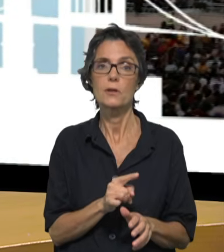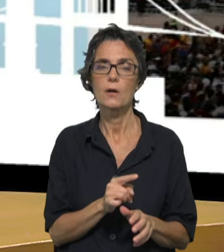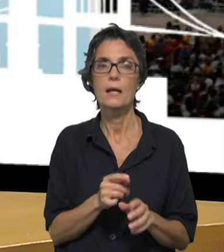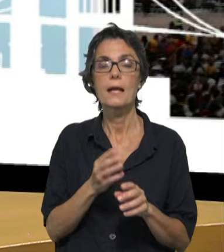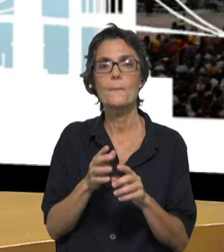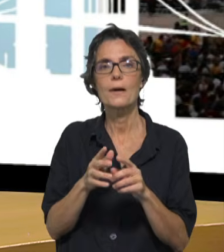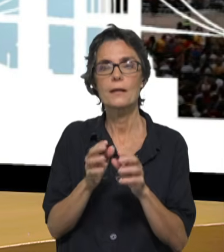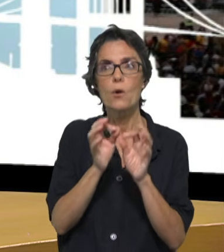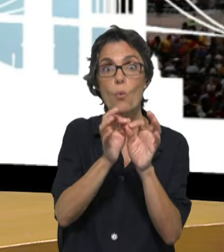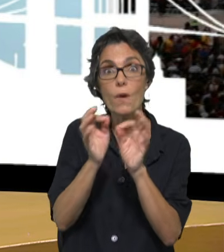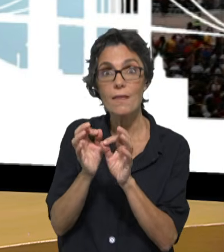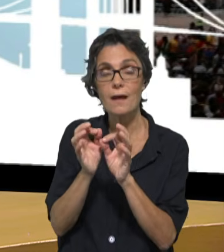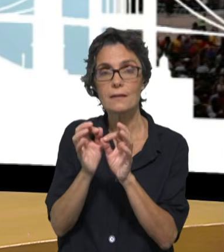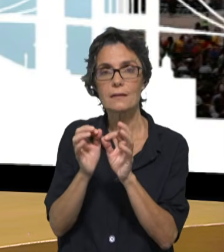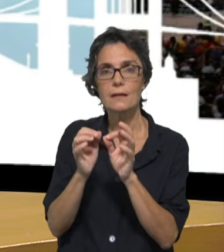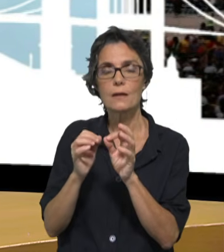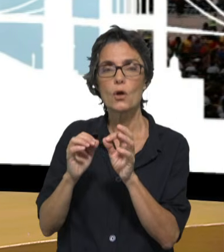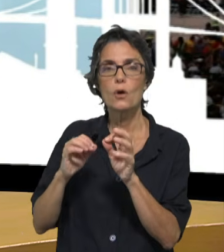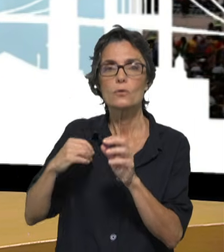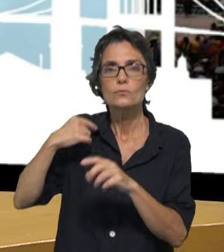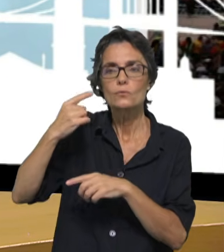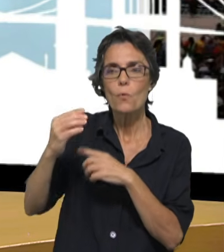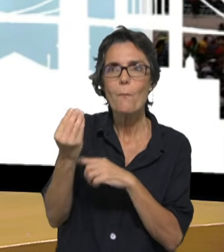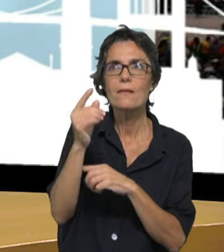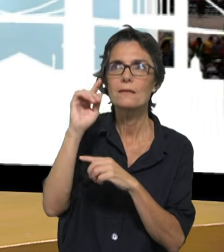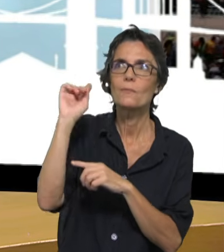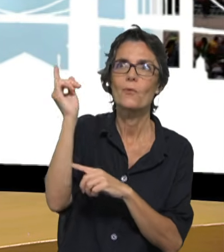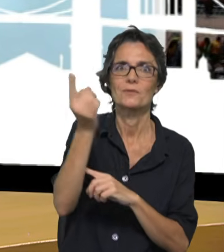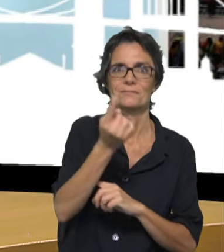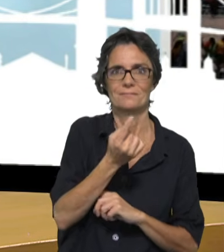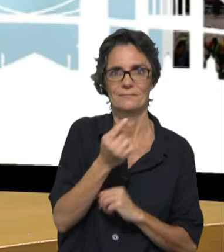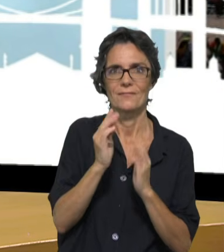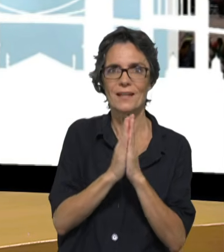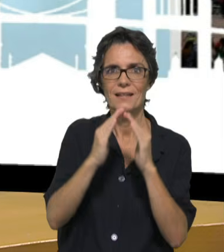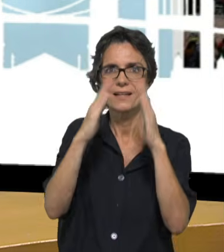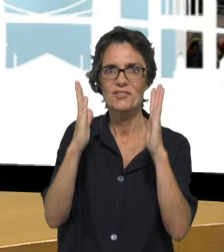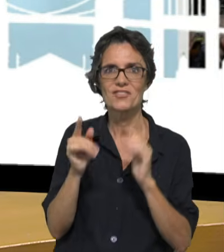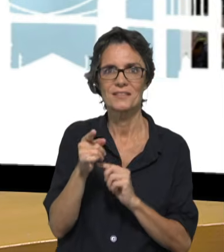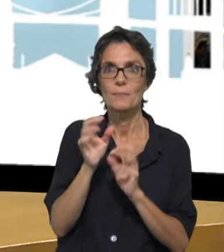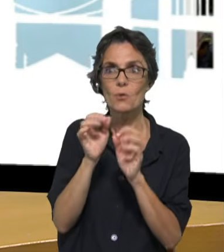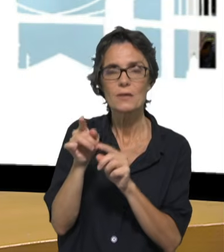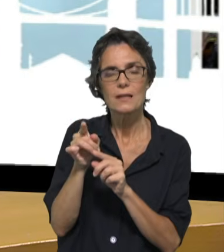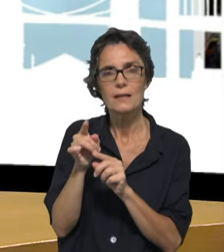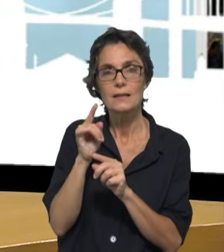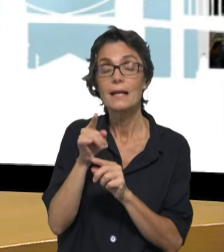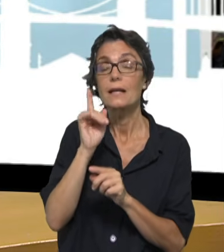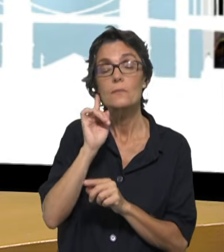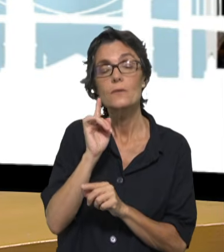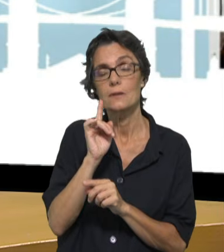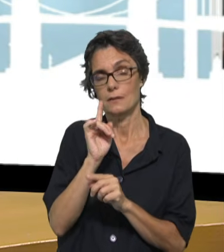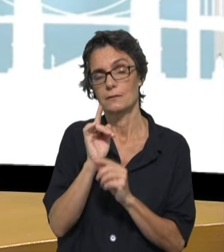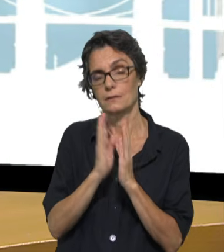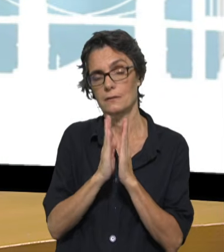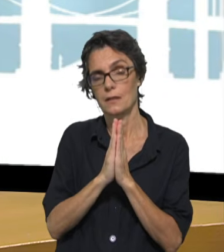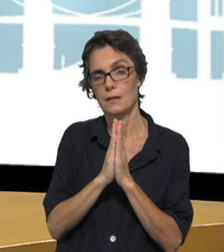do património. Daí é muito importante que as igrejas locais expliquem às